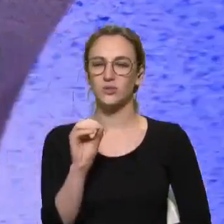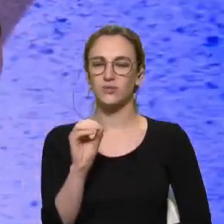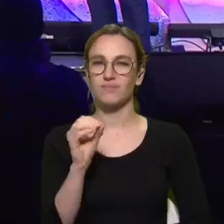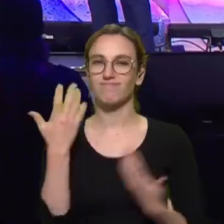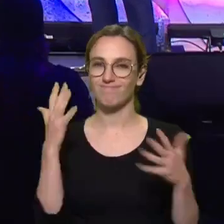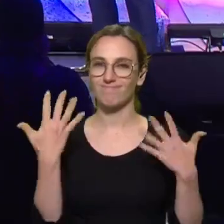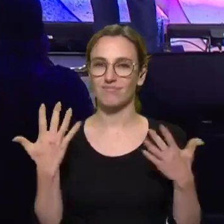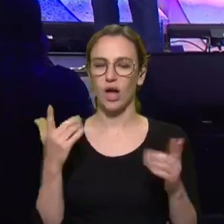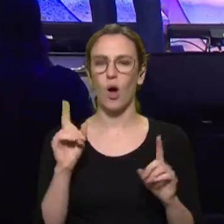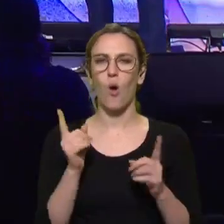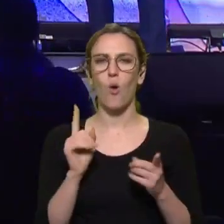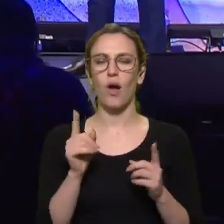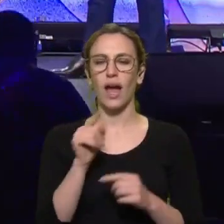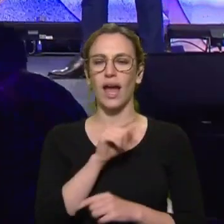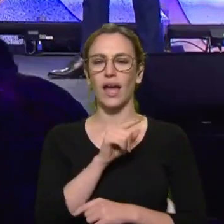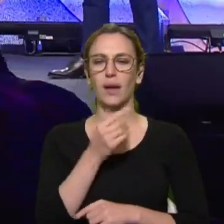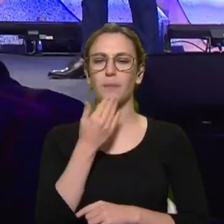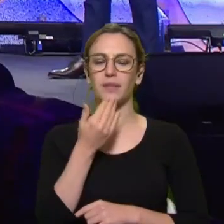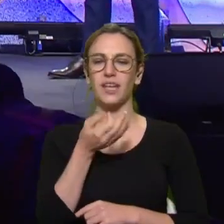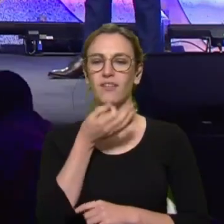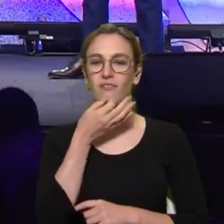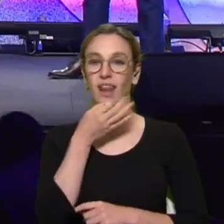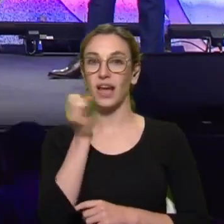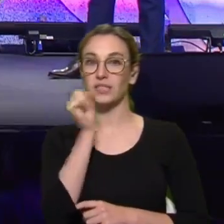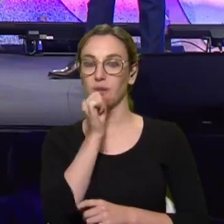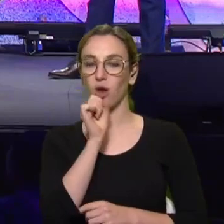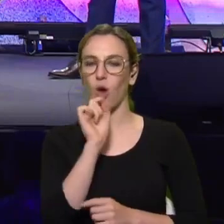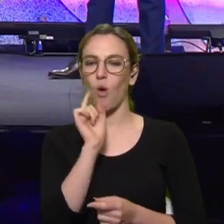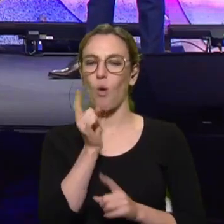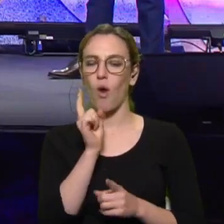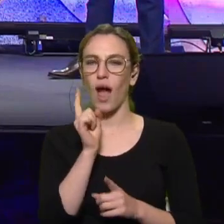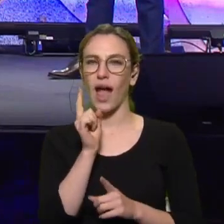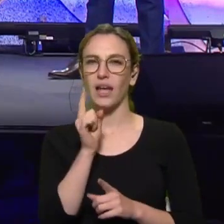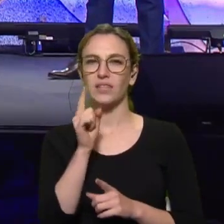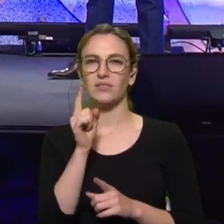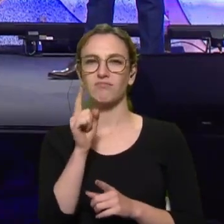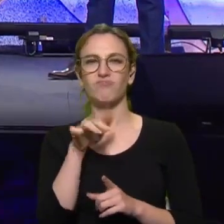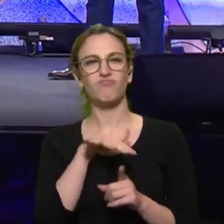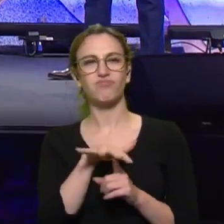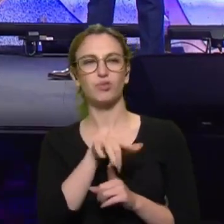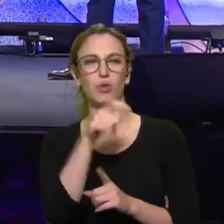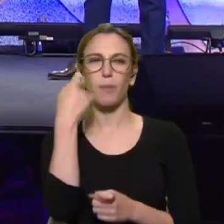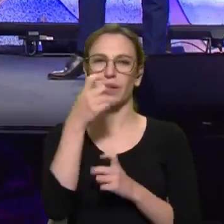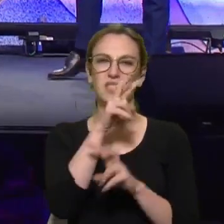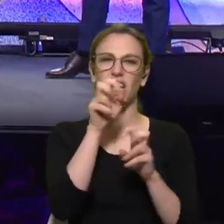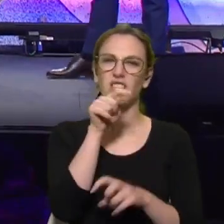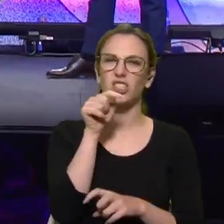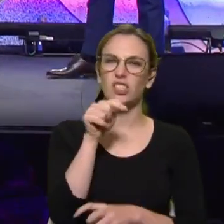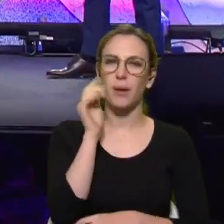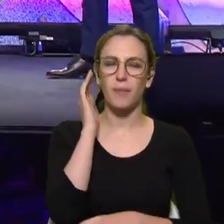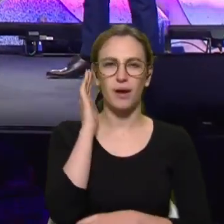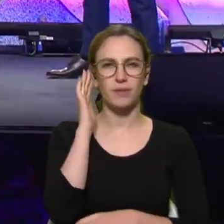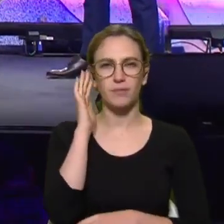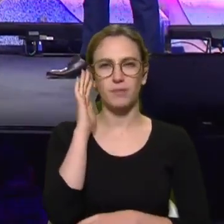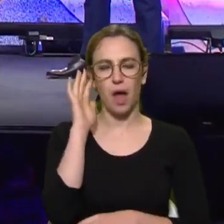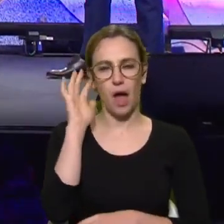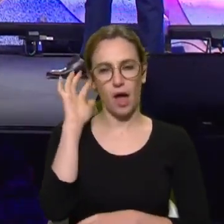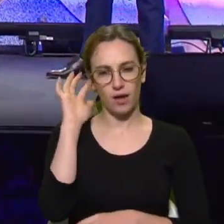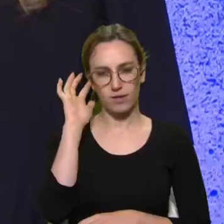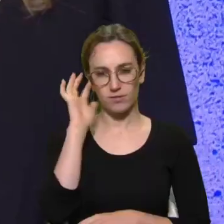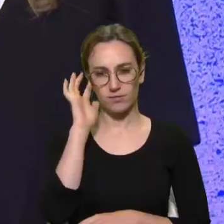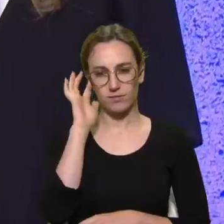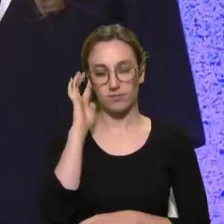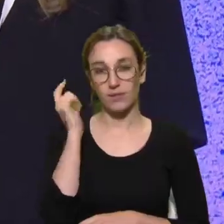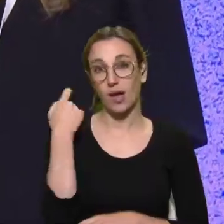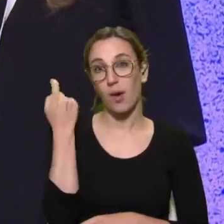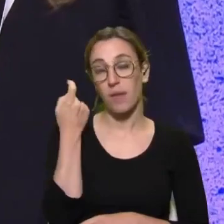o que é que o levou, pedindo só que depois falasse ali para o microfone, o que é que o levou a pensar neste tema para a sua dissertação? Eu